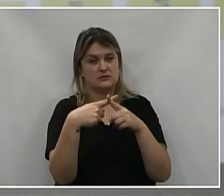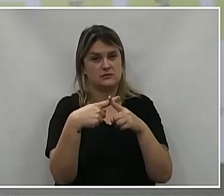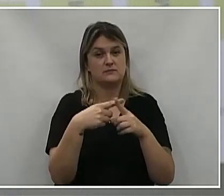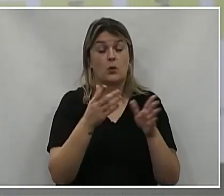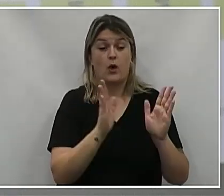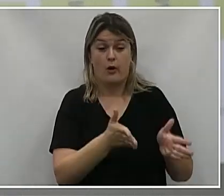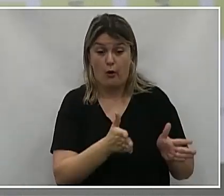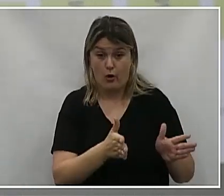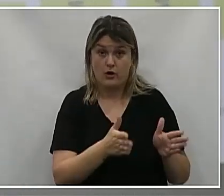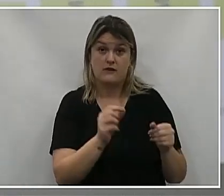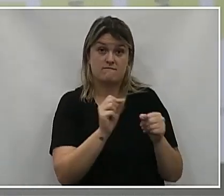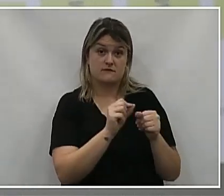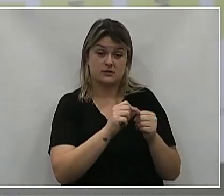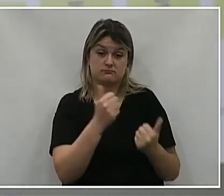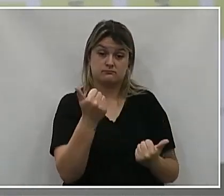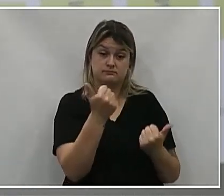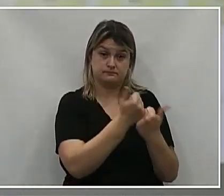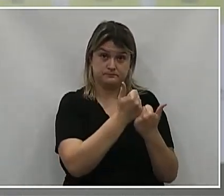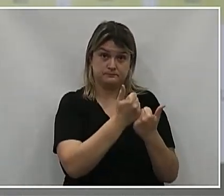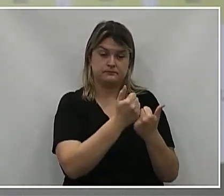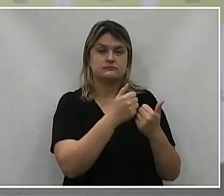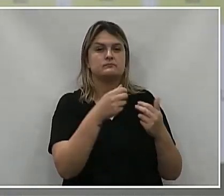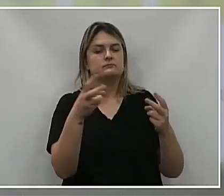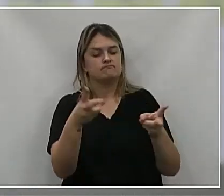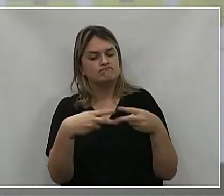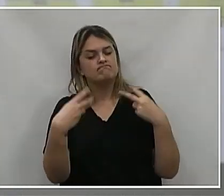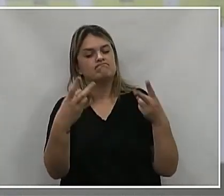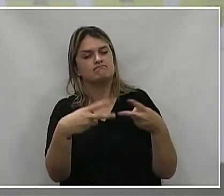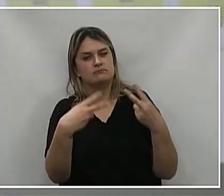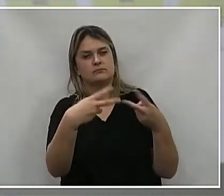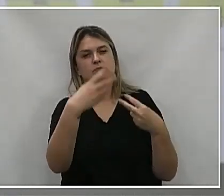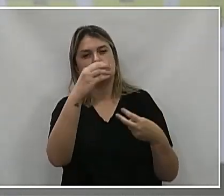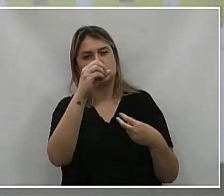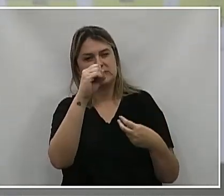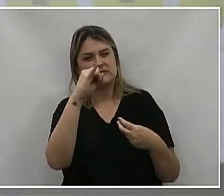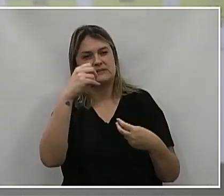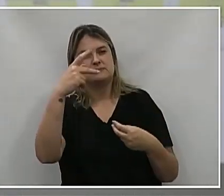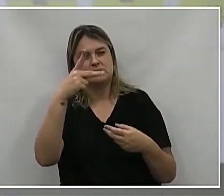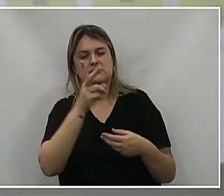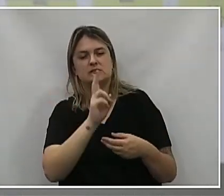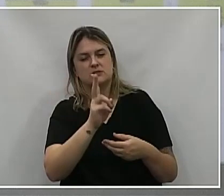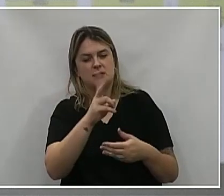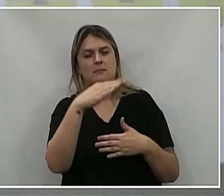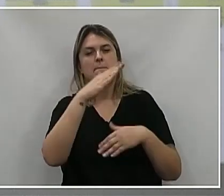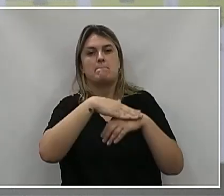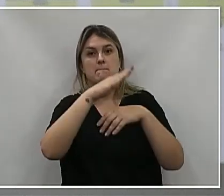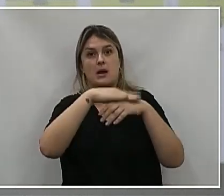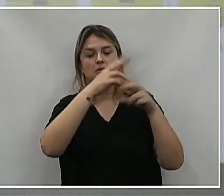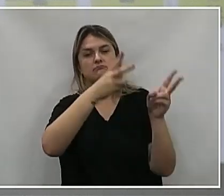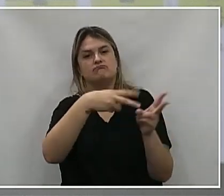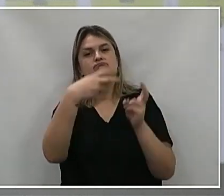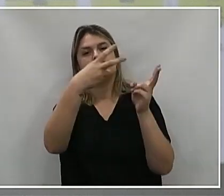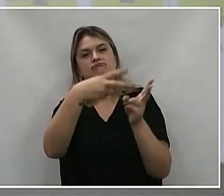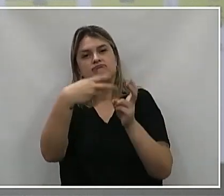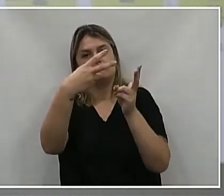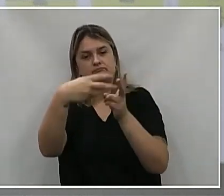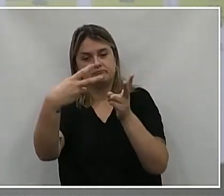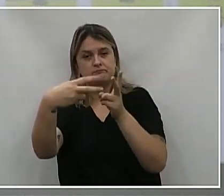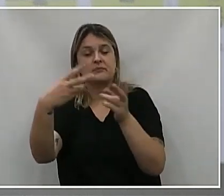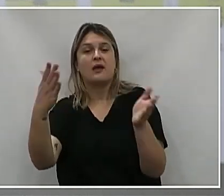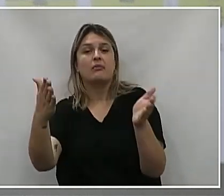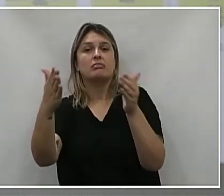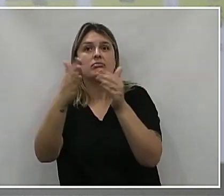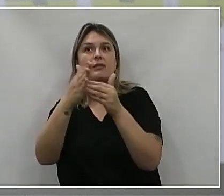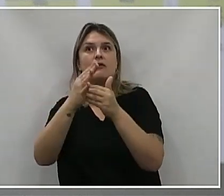substituição agora. Dentro disso, a arrecadação se manteria sempre acima do gasto que nós temos com energia